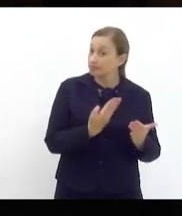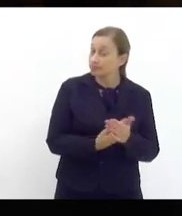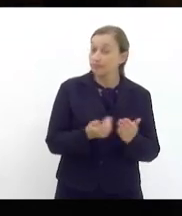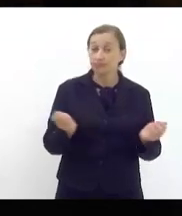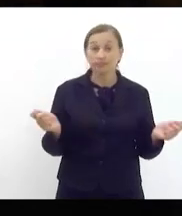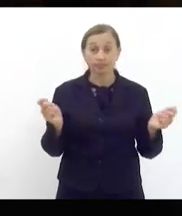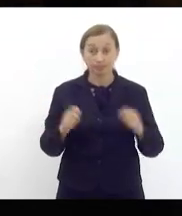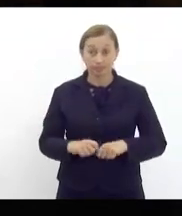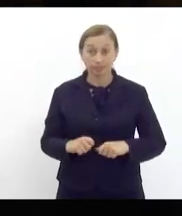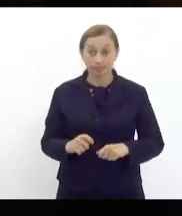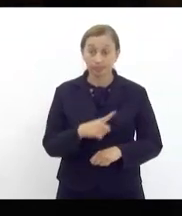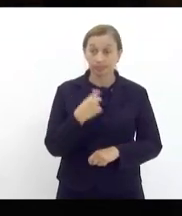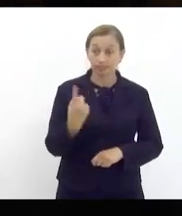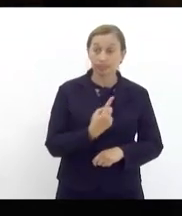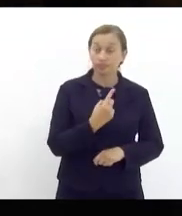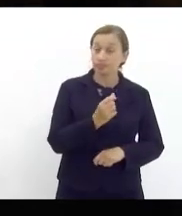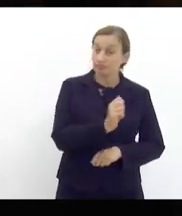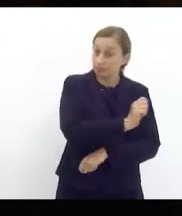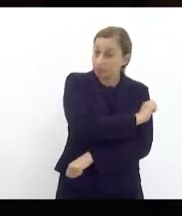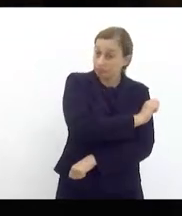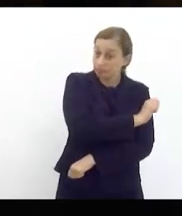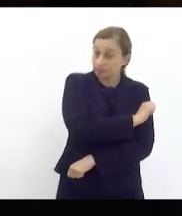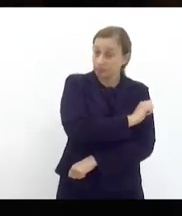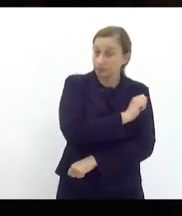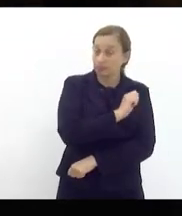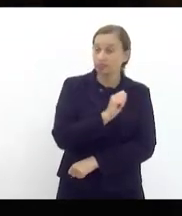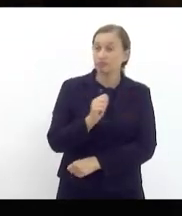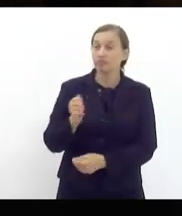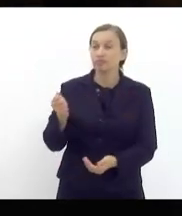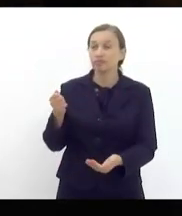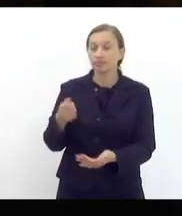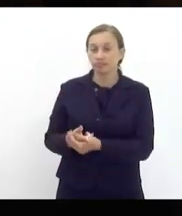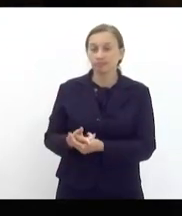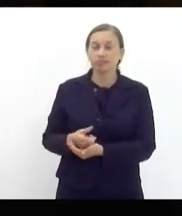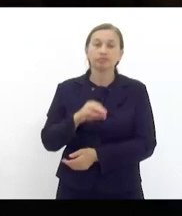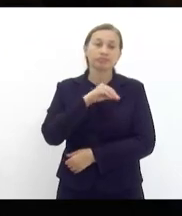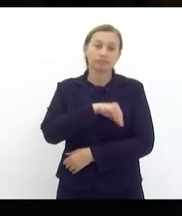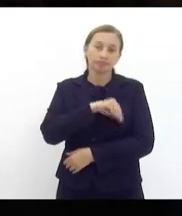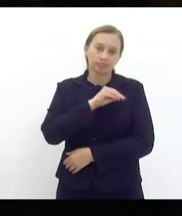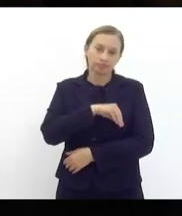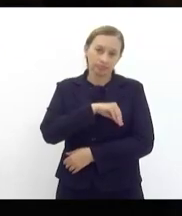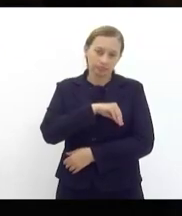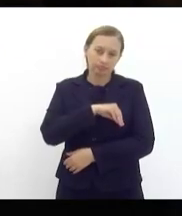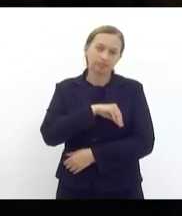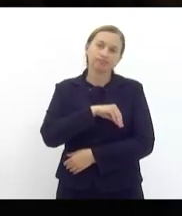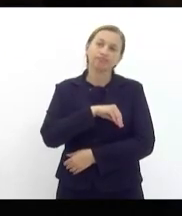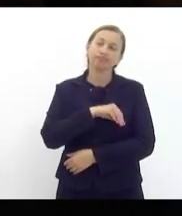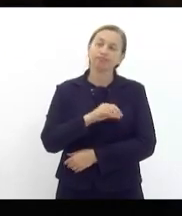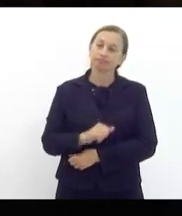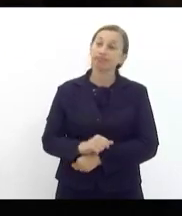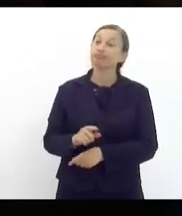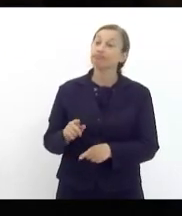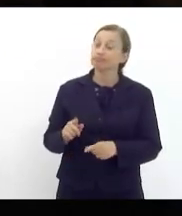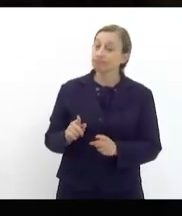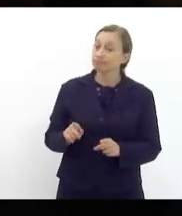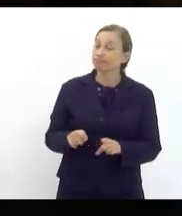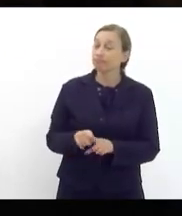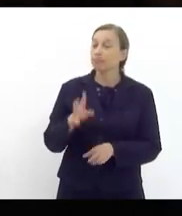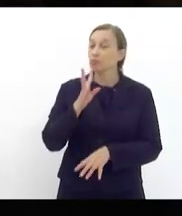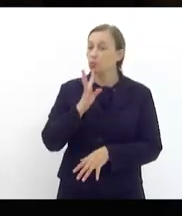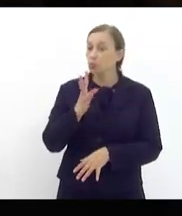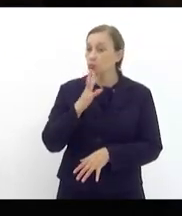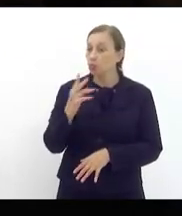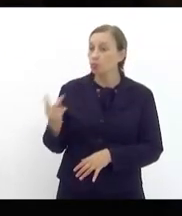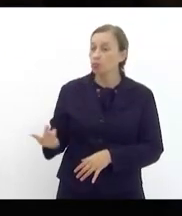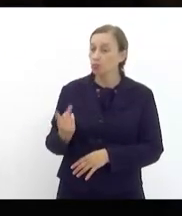potencialidade dos nossos alunos pagamento dos nossos professores para que os nossos professores também sejam reconhecidos